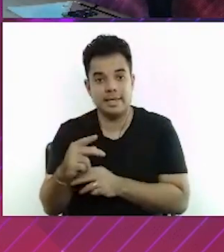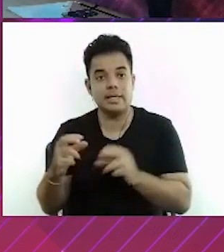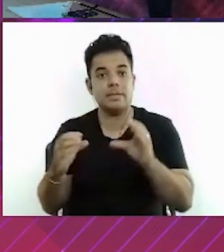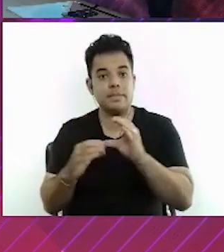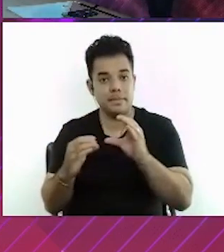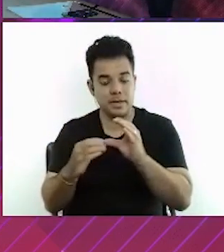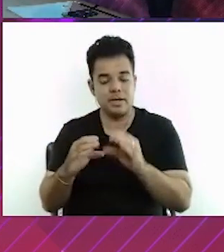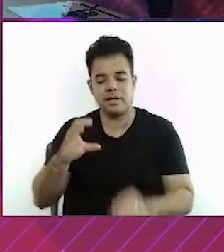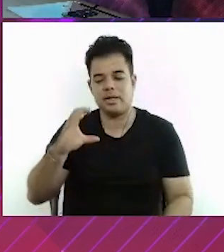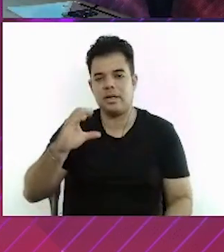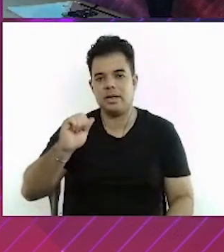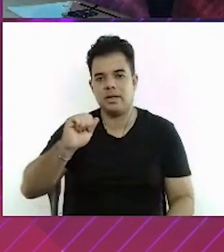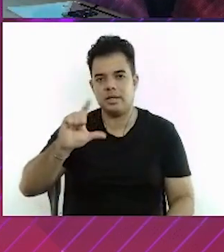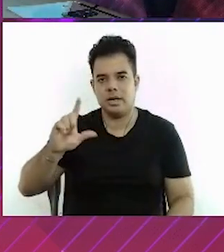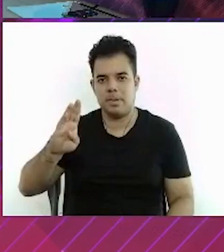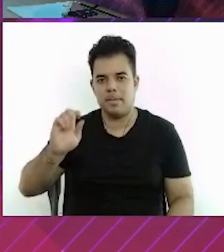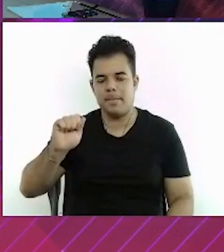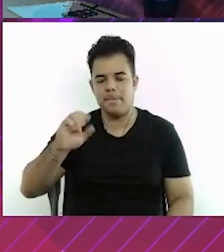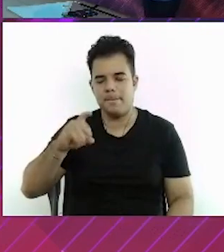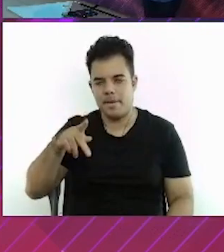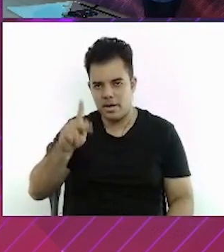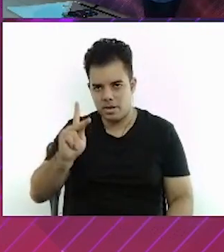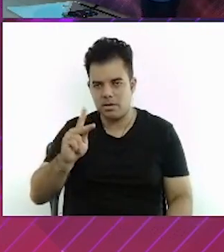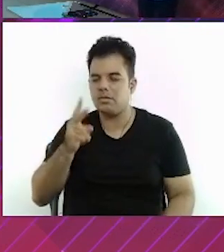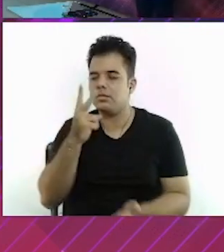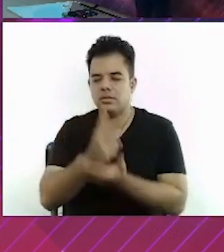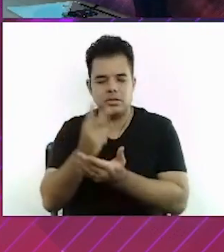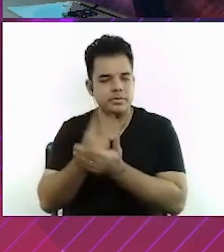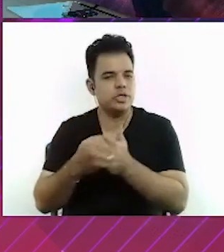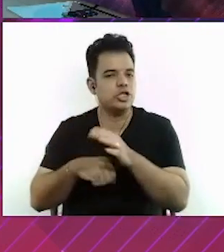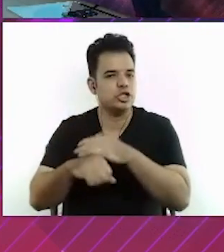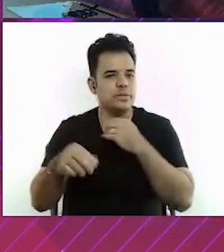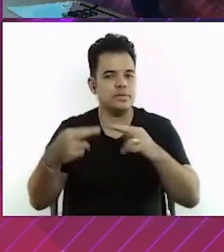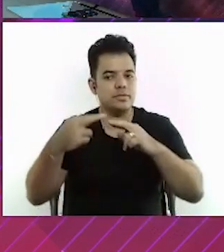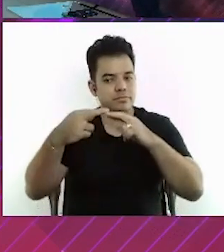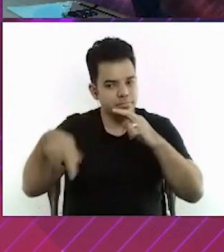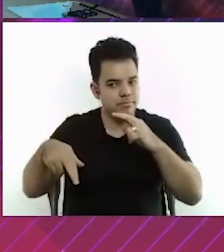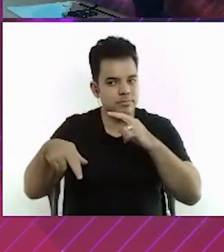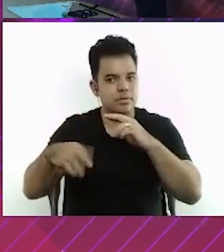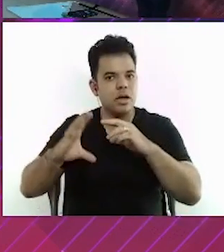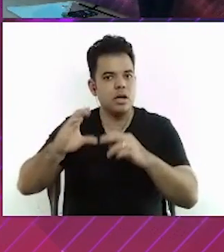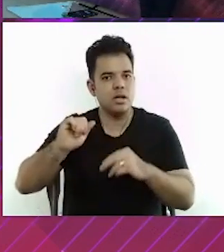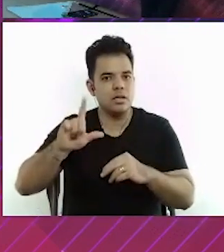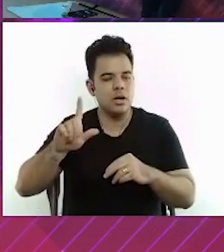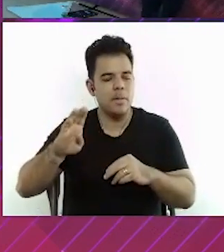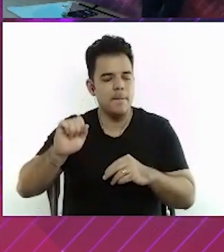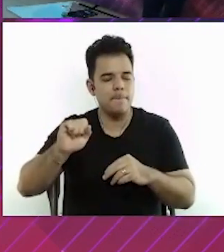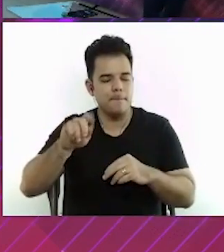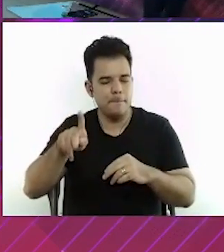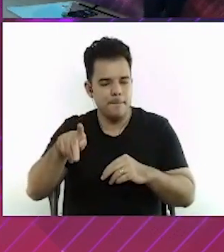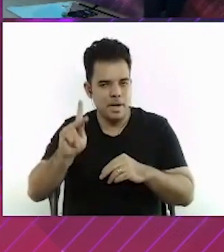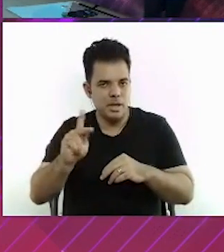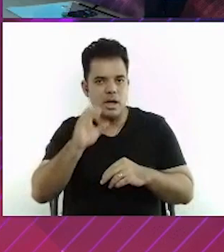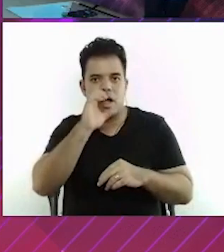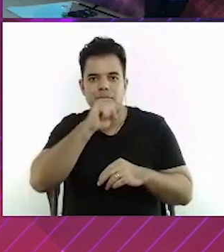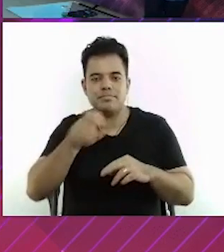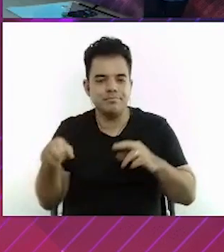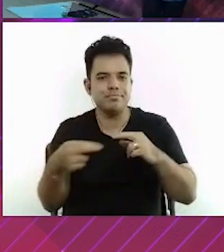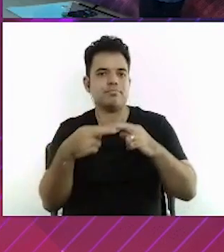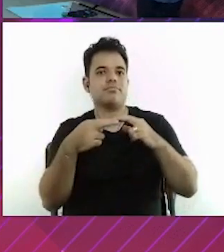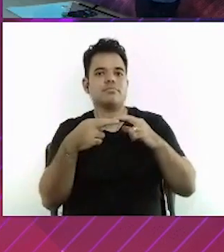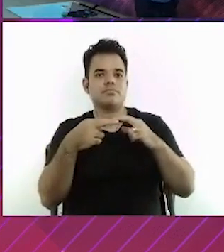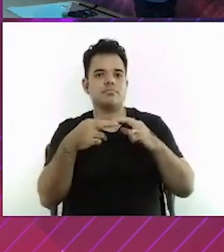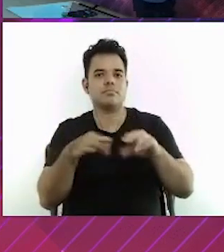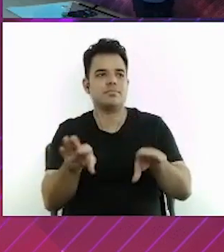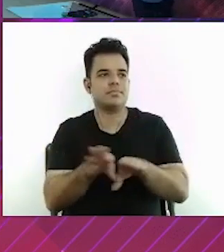ser chamado sempre que a conexão cair. O problema é que é muito verborrágico. Você quer um callback para a conexão e vai criar uns 6